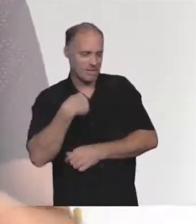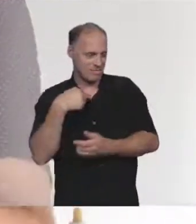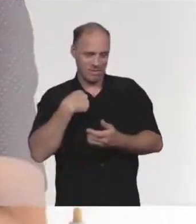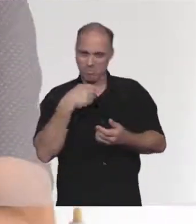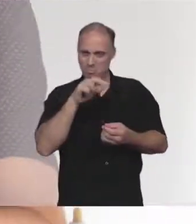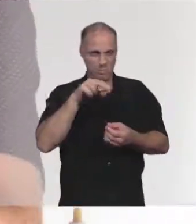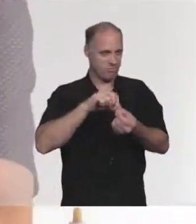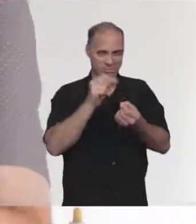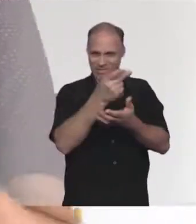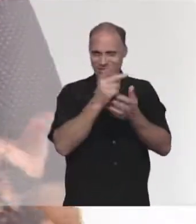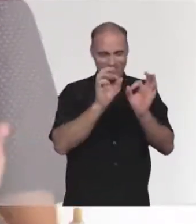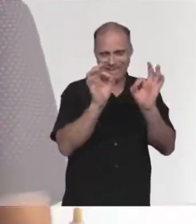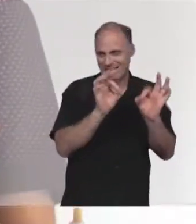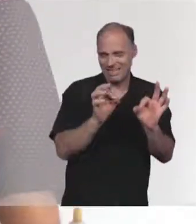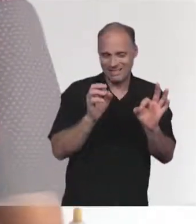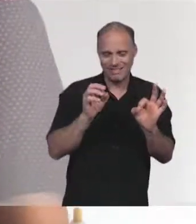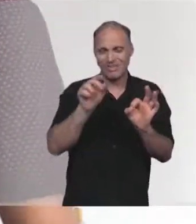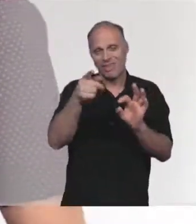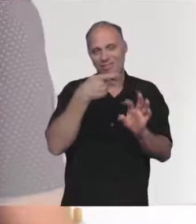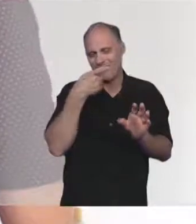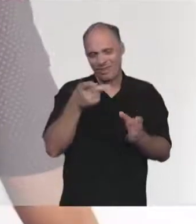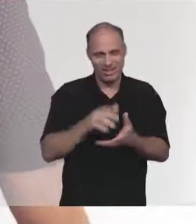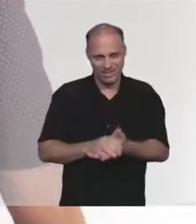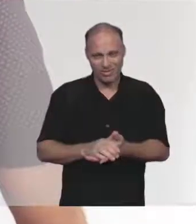espectador sendo refletido, né?